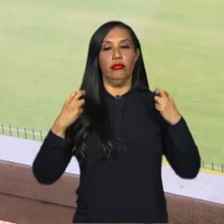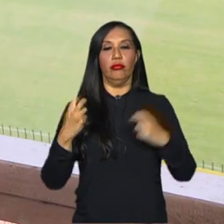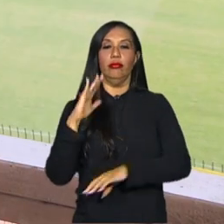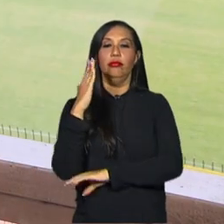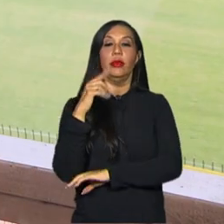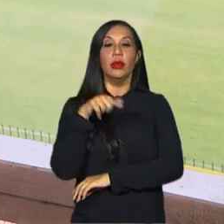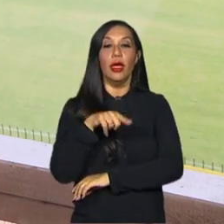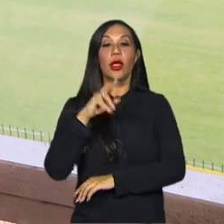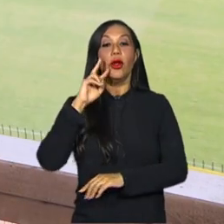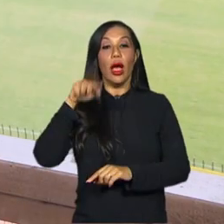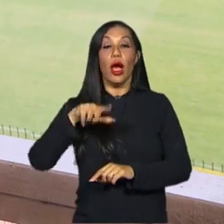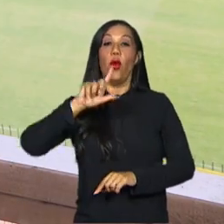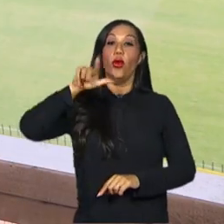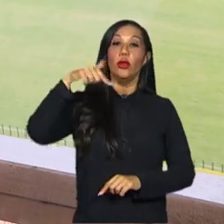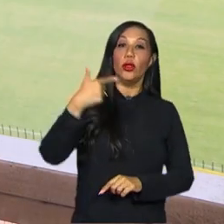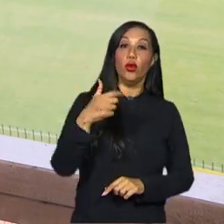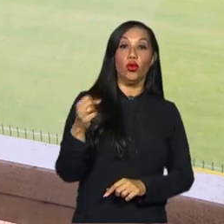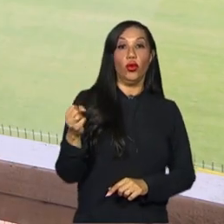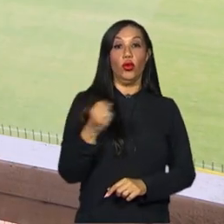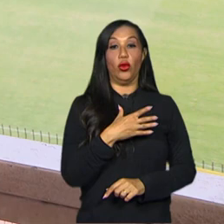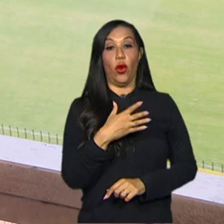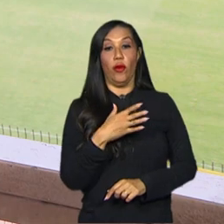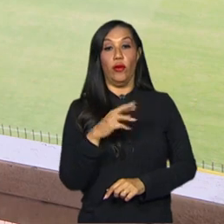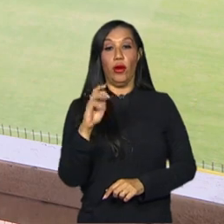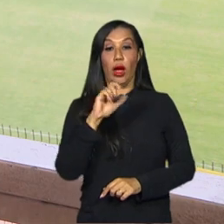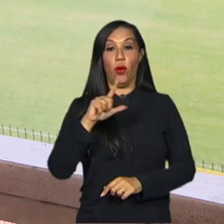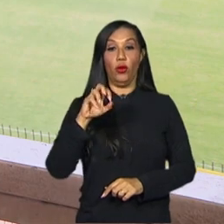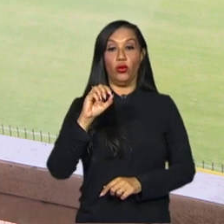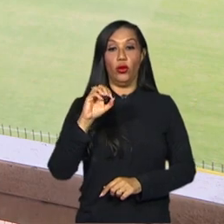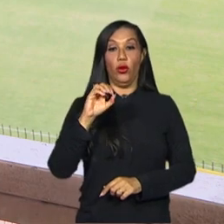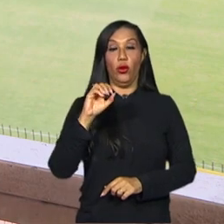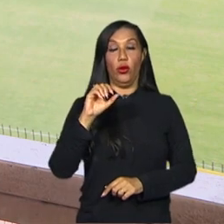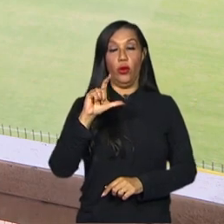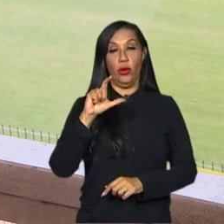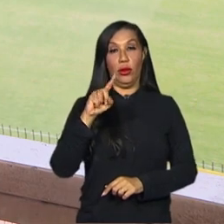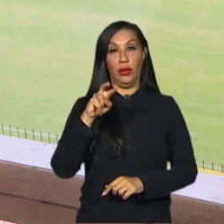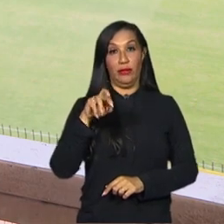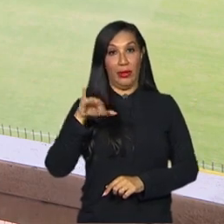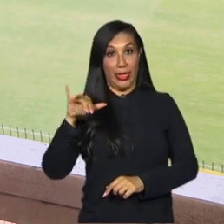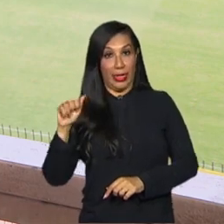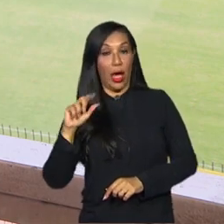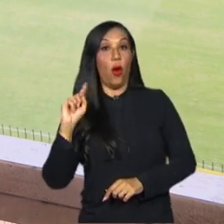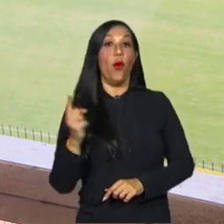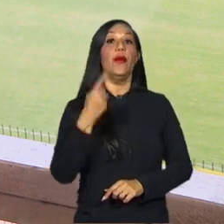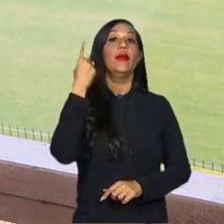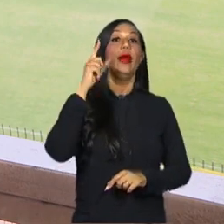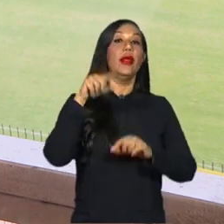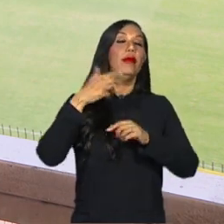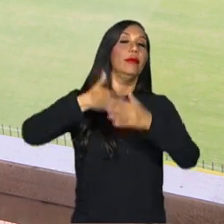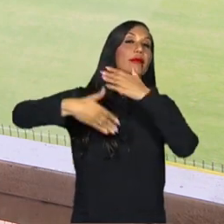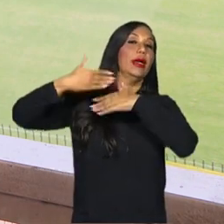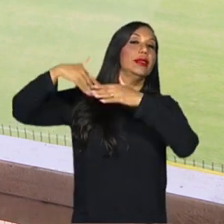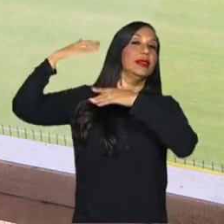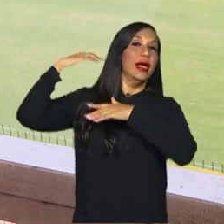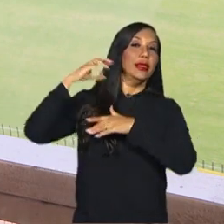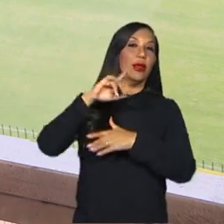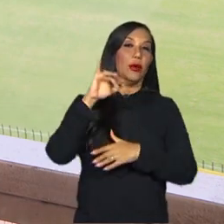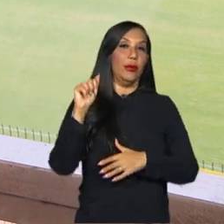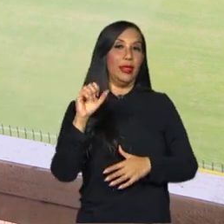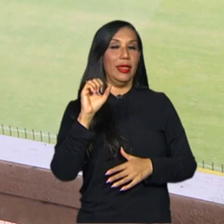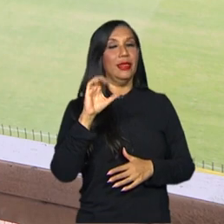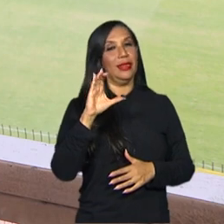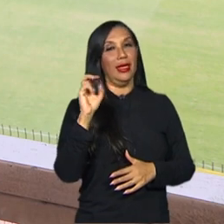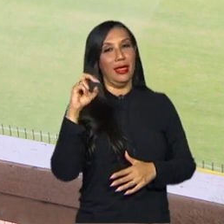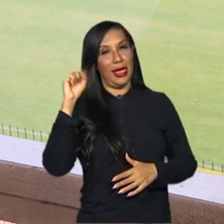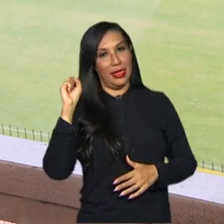Esse aqui é o segundo novo Raulino de Oliveira. O primeiro era o dos tempos da Companhia Siderúrgica